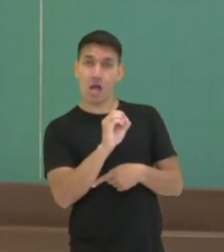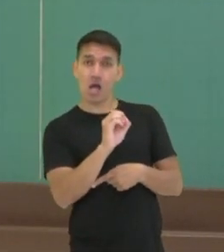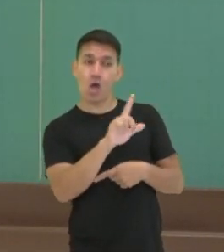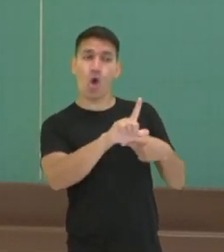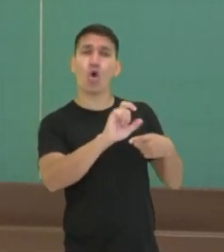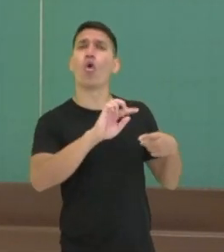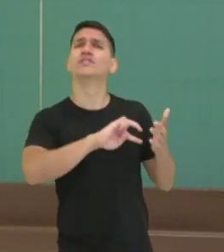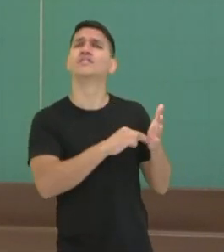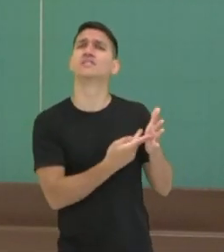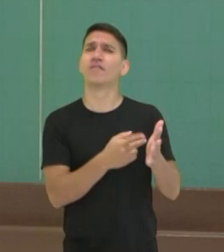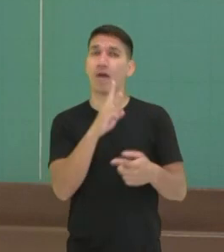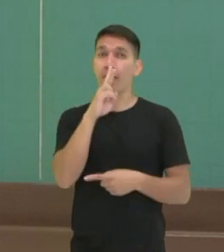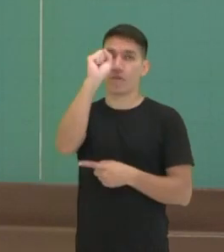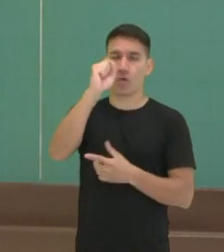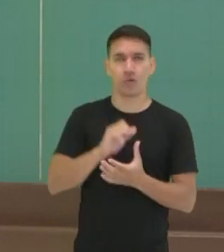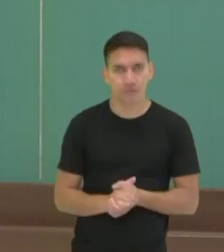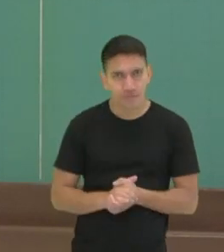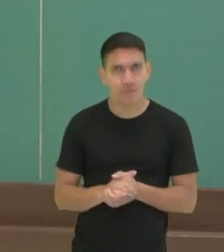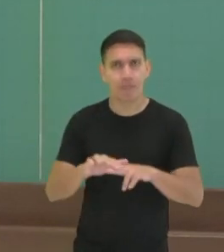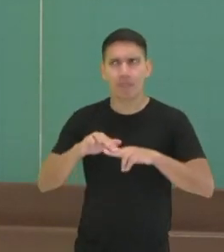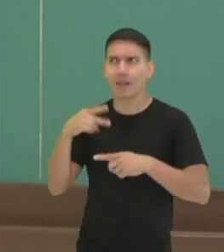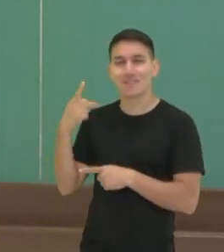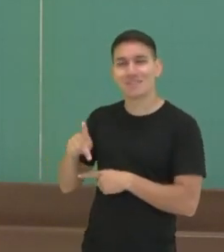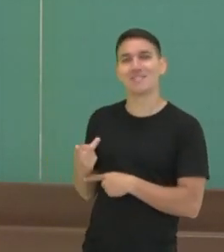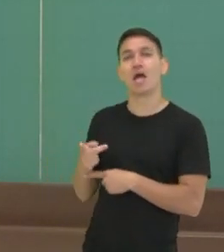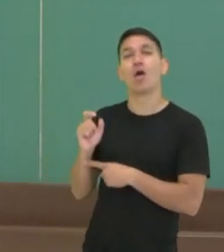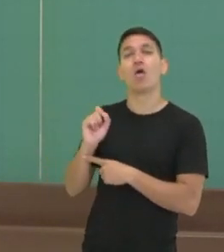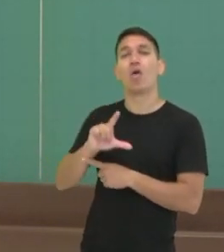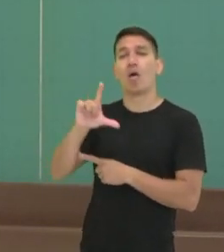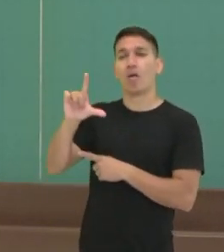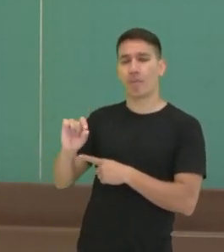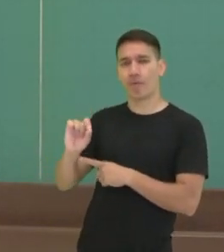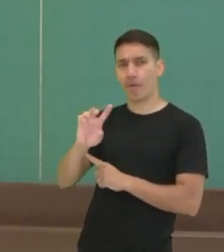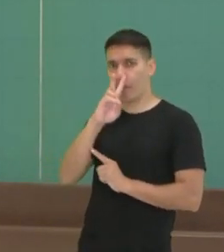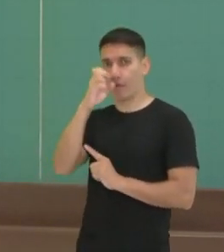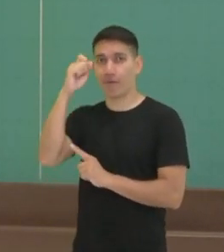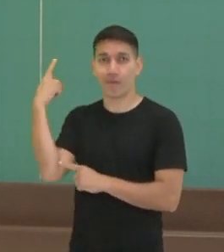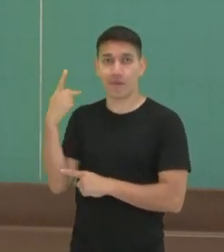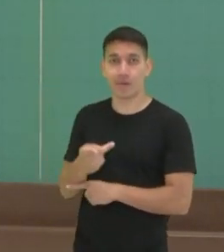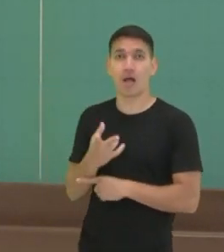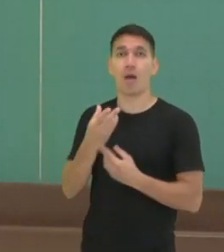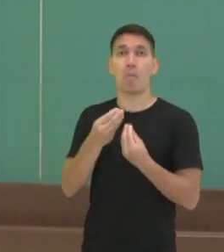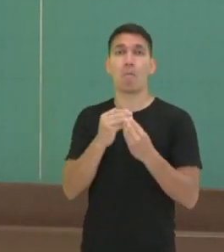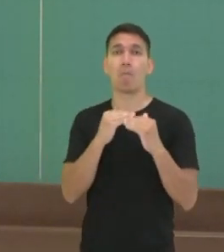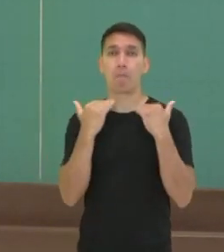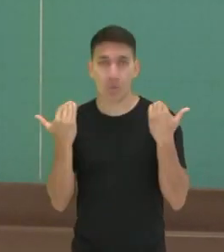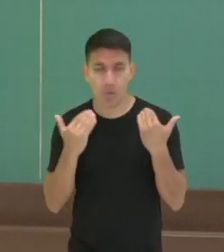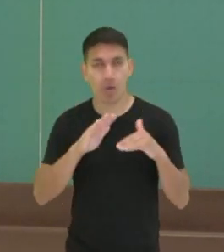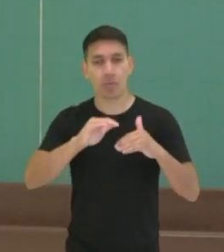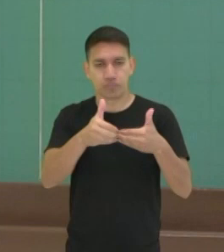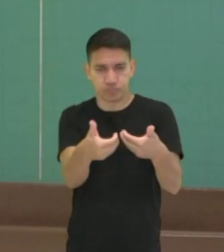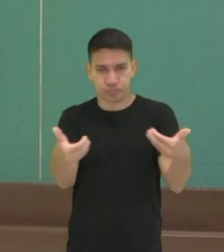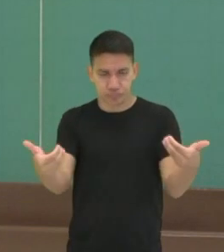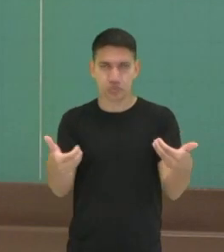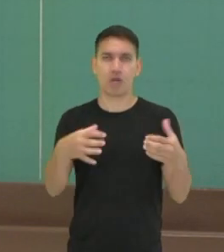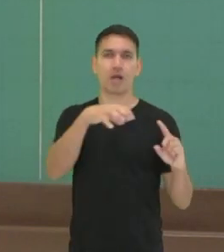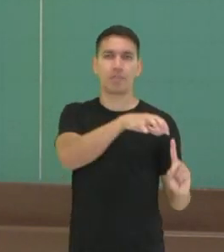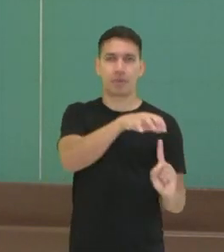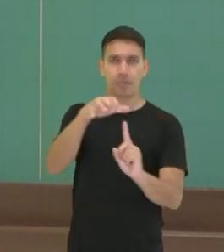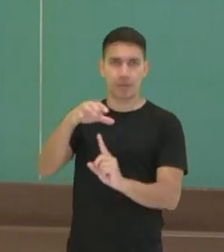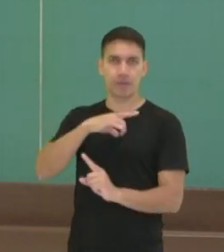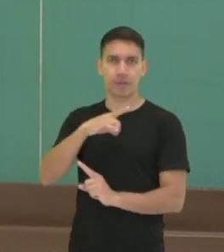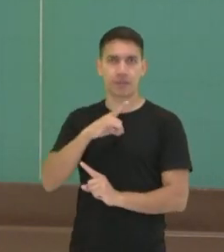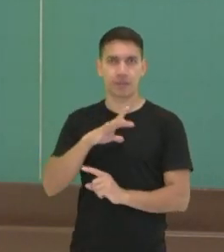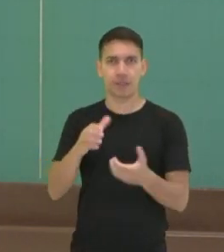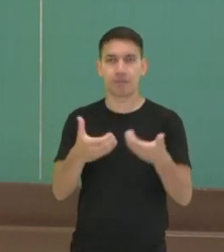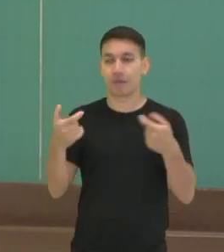acontece? O Pipino Grande, que foi seu pai, ele vem a falecer e seu reino é dividido entre dois irmãos, Carlomano e